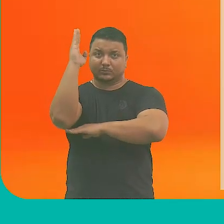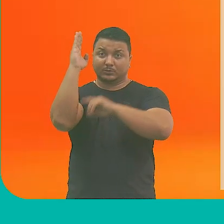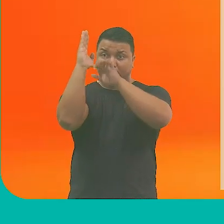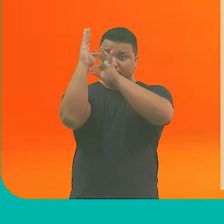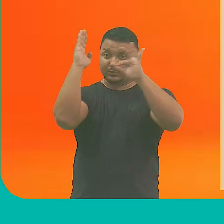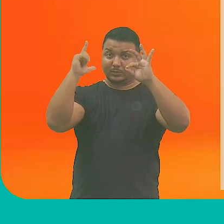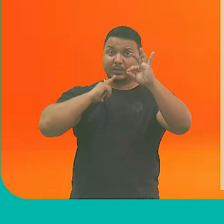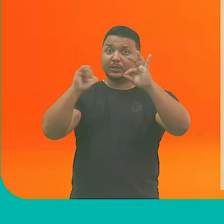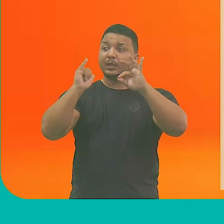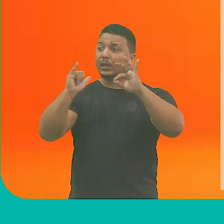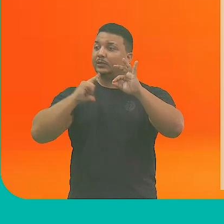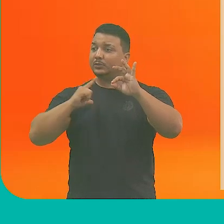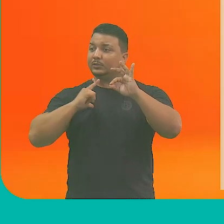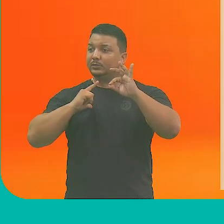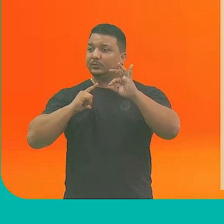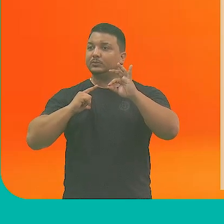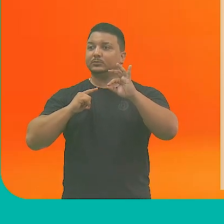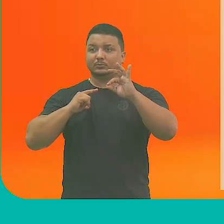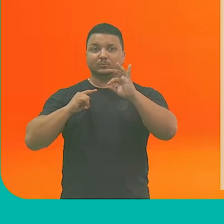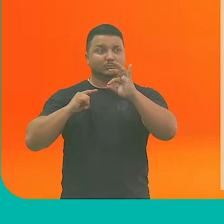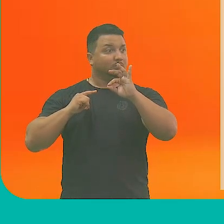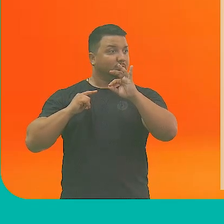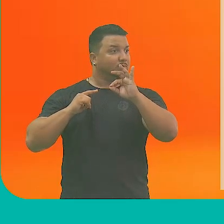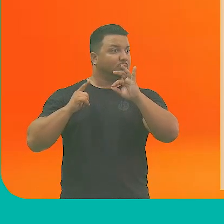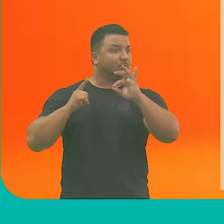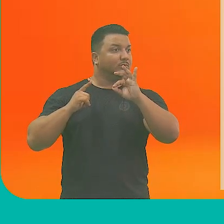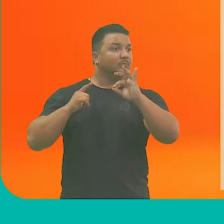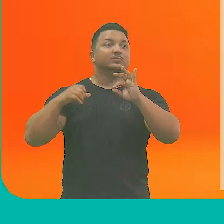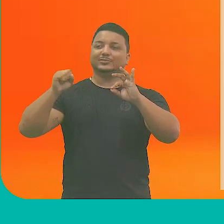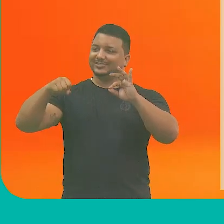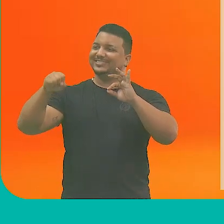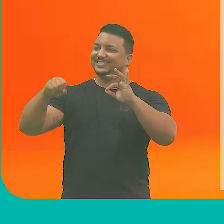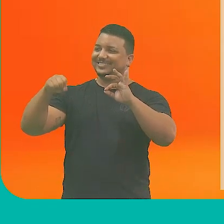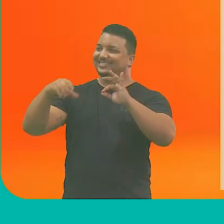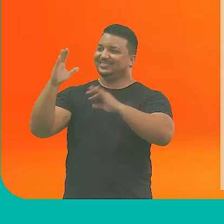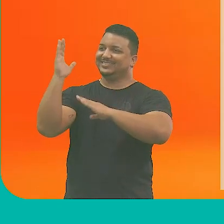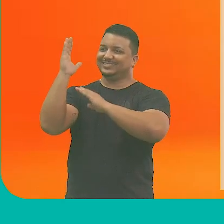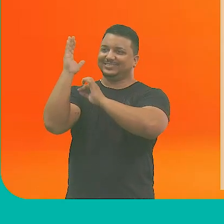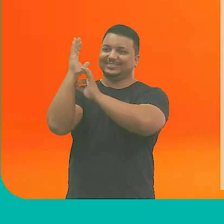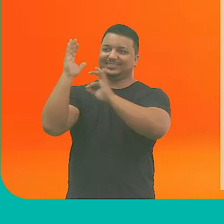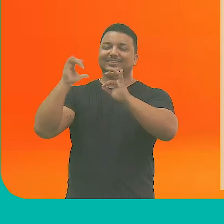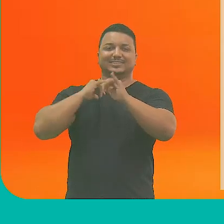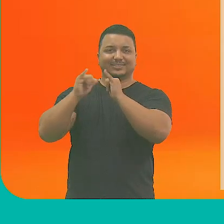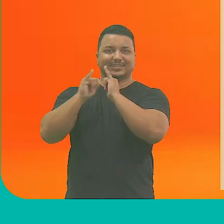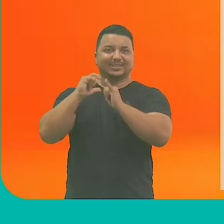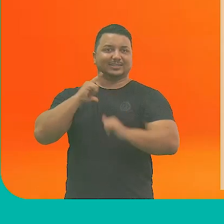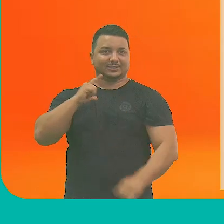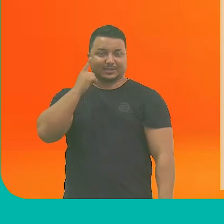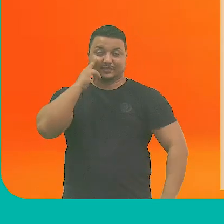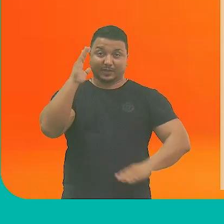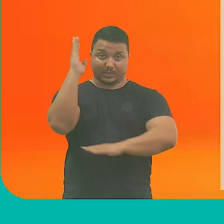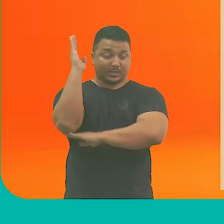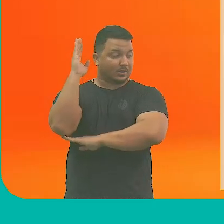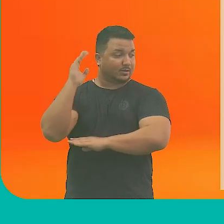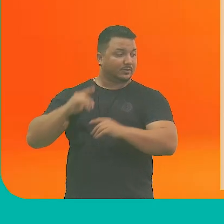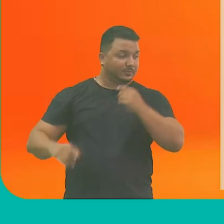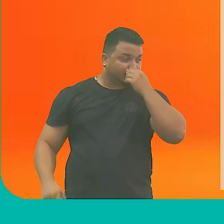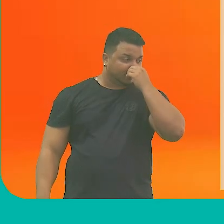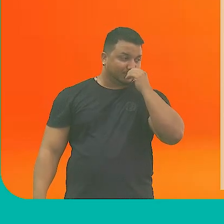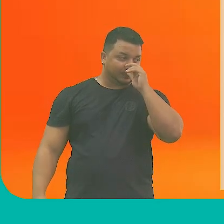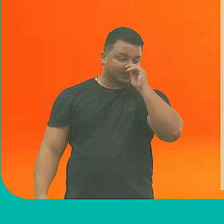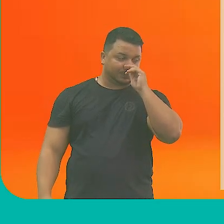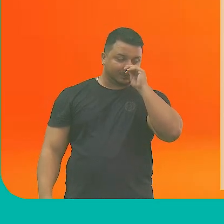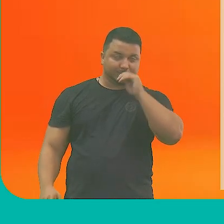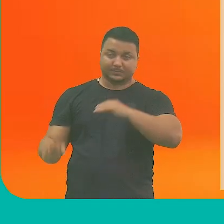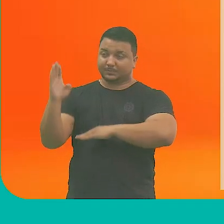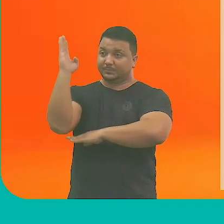tinha sinal? Tinha ou não tinha? Tinha. Se tu for lá para o gráfico, no 0 minuto,